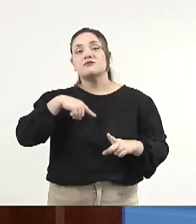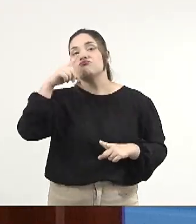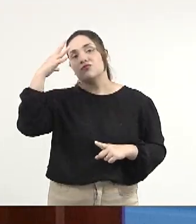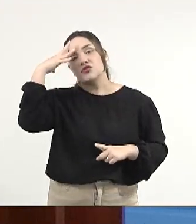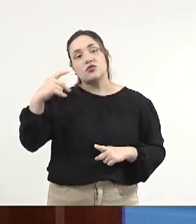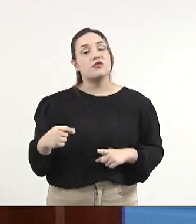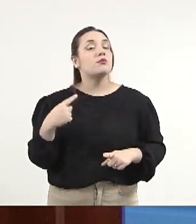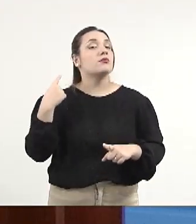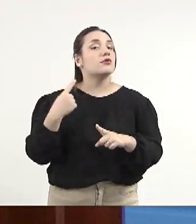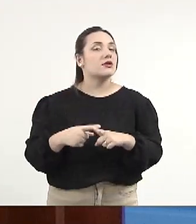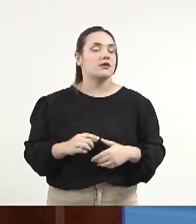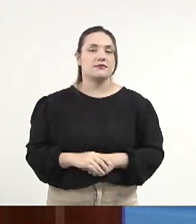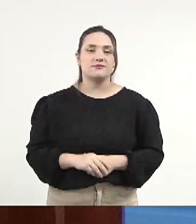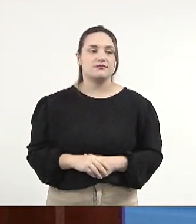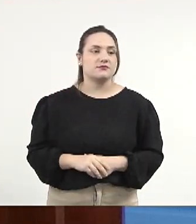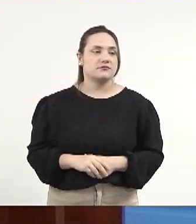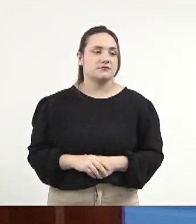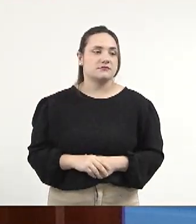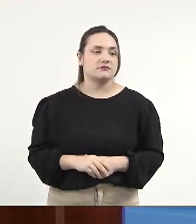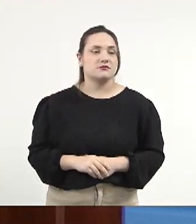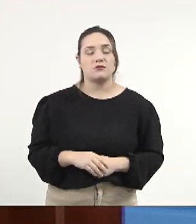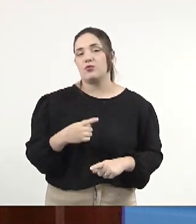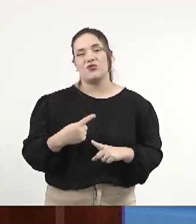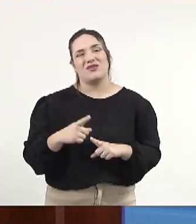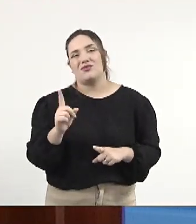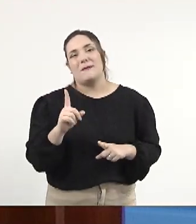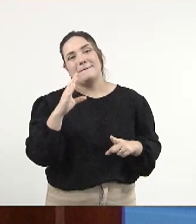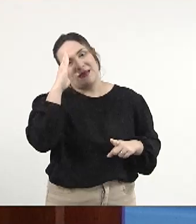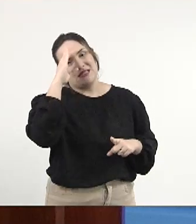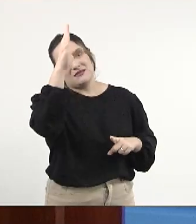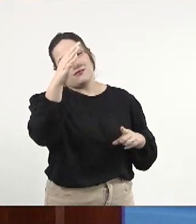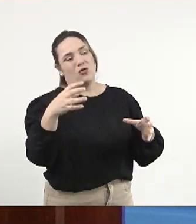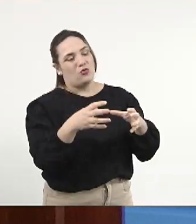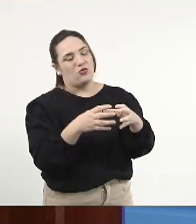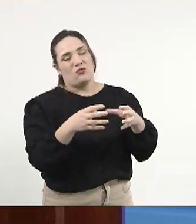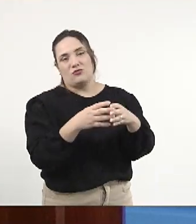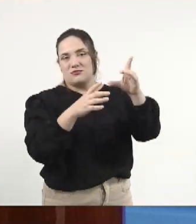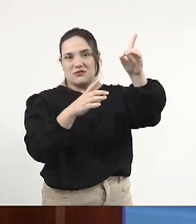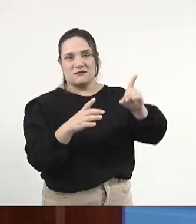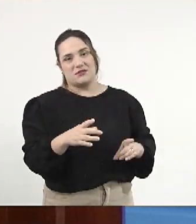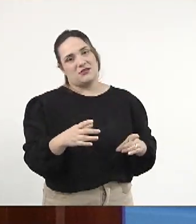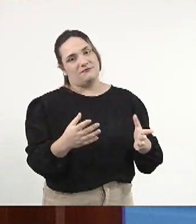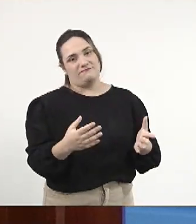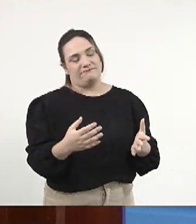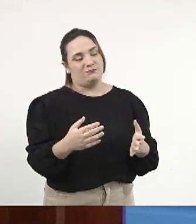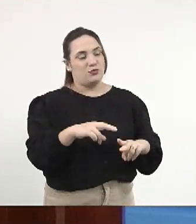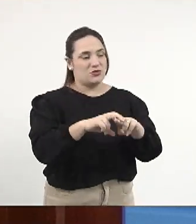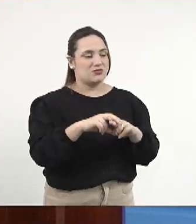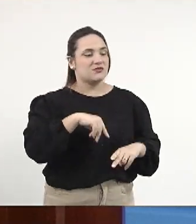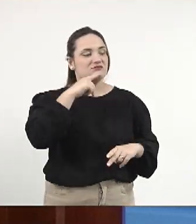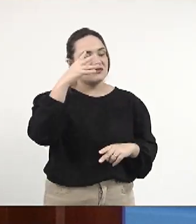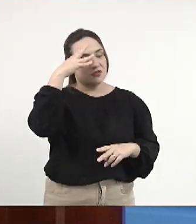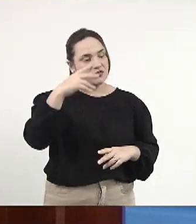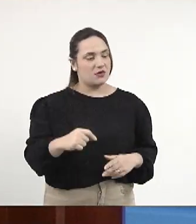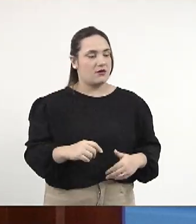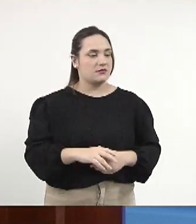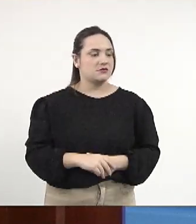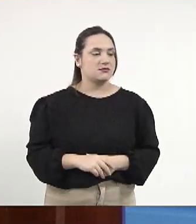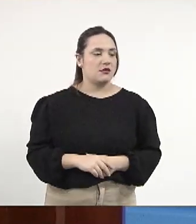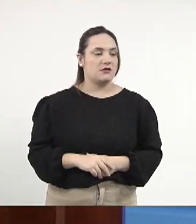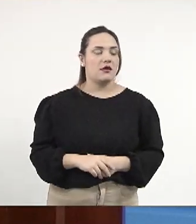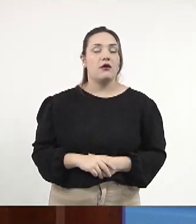resolve, sabe por quê? Porque não é prioridade. Não se resolve. Então, deputado